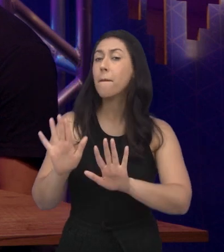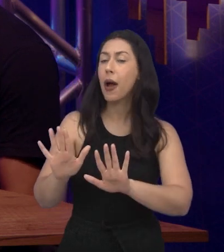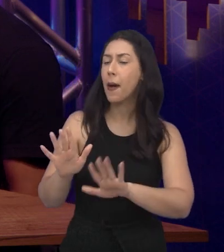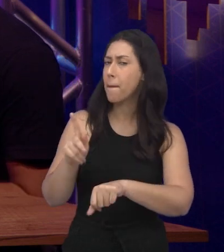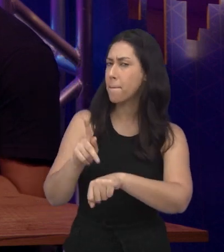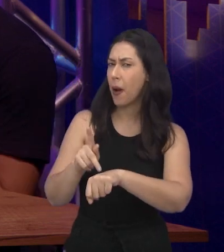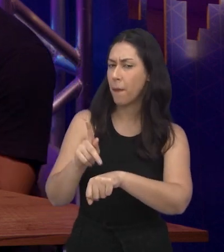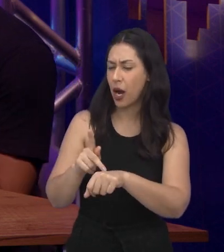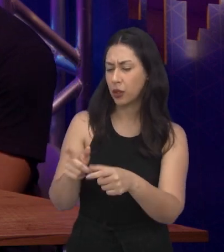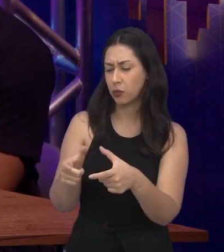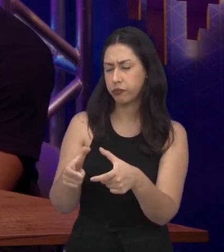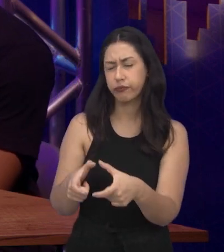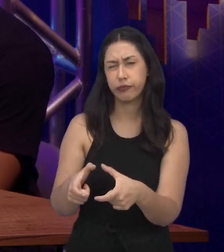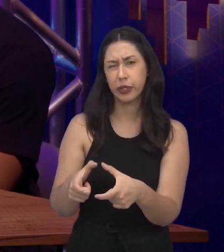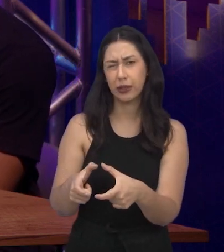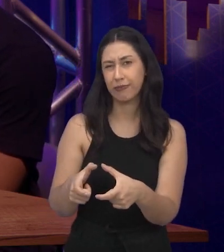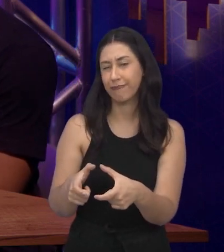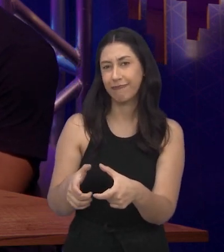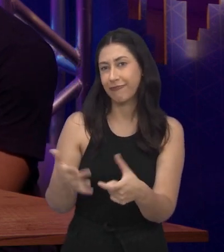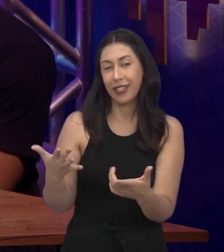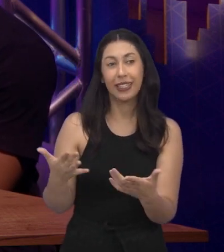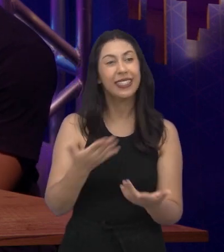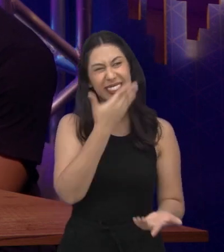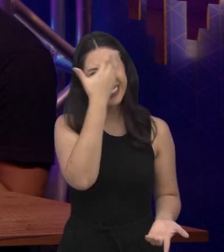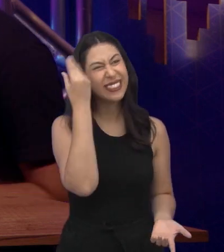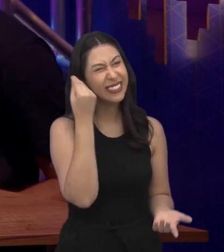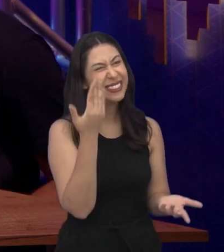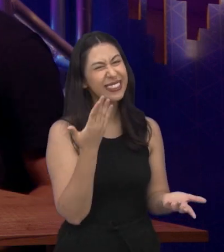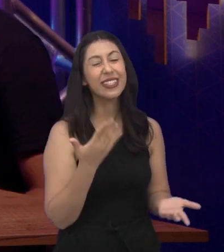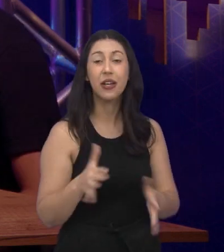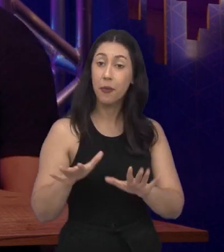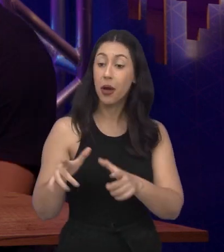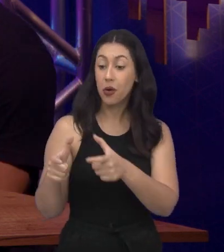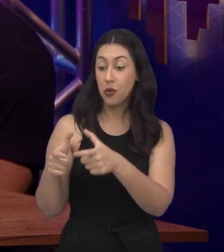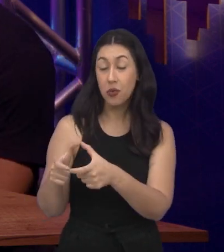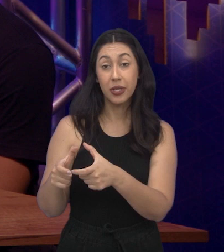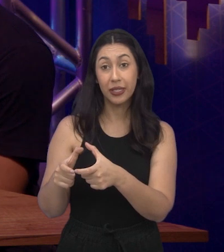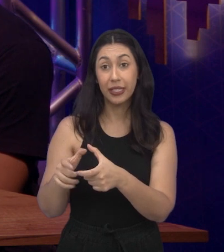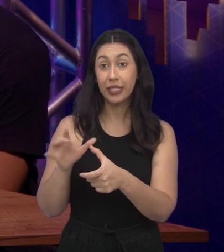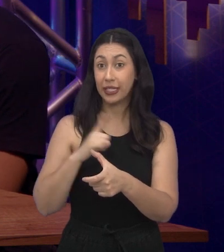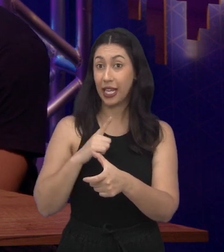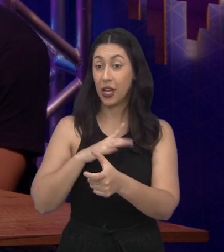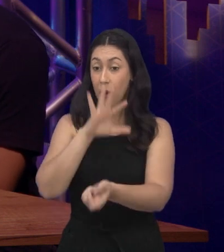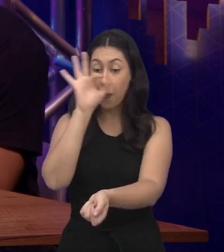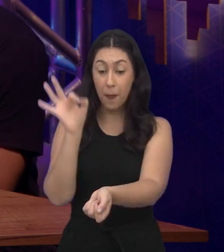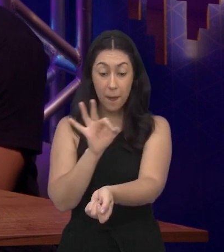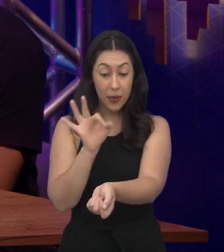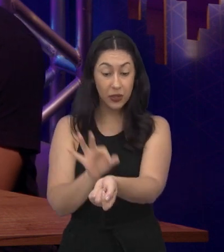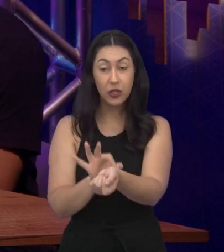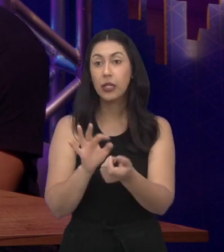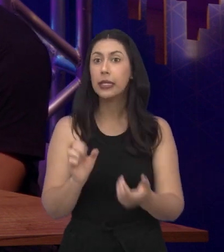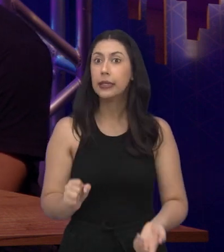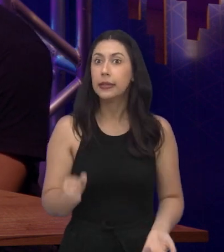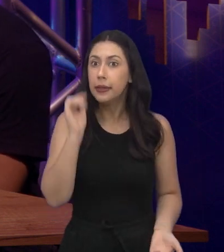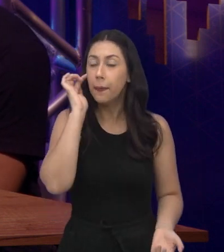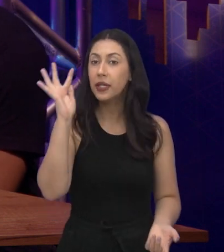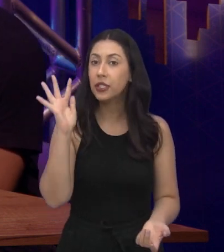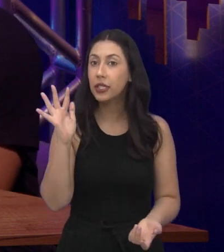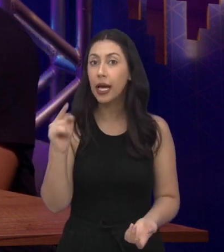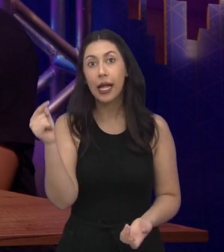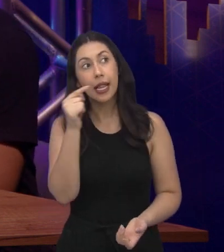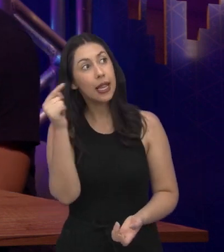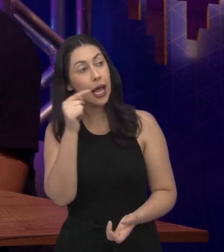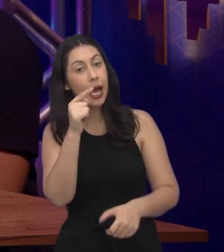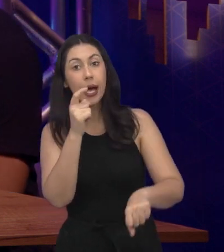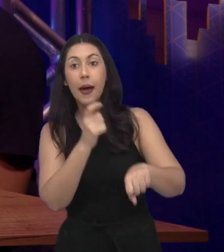se era numa pedra de lava, sei lá. Não lembro, real, mas isso, lembro. Tipo, é um mosquitão. Imagina se descongela